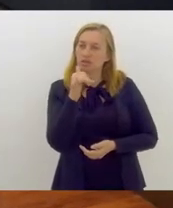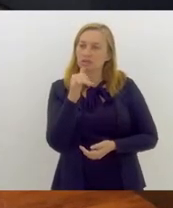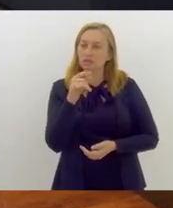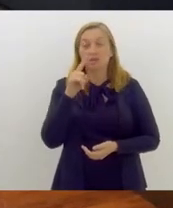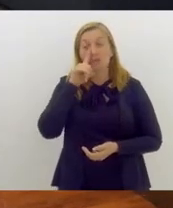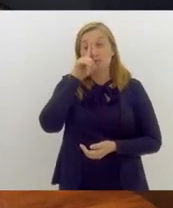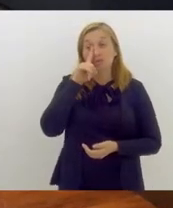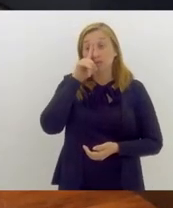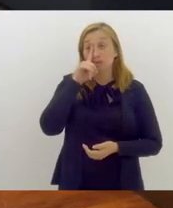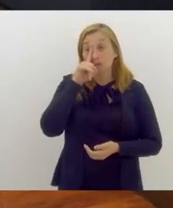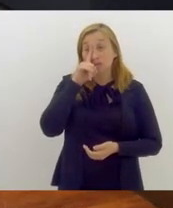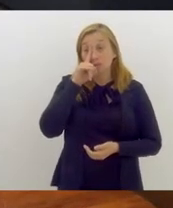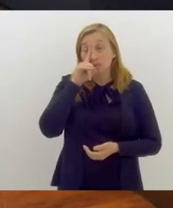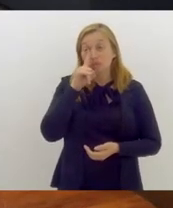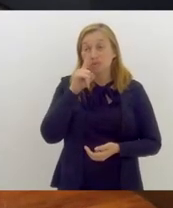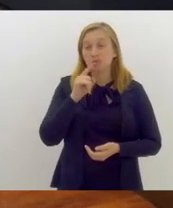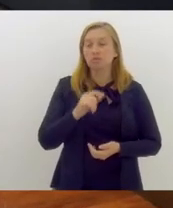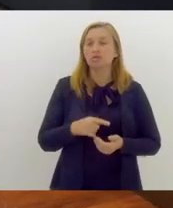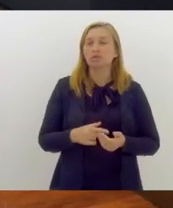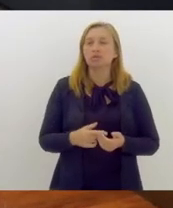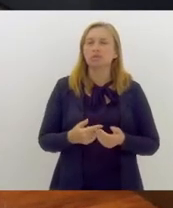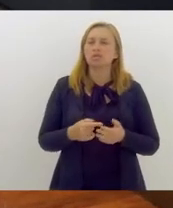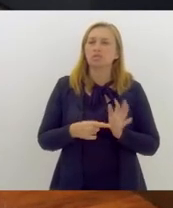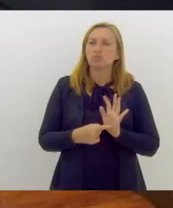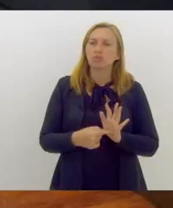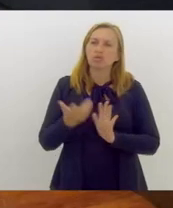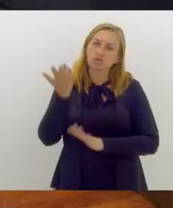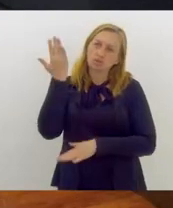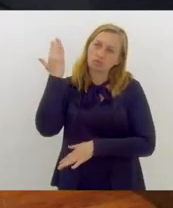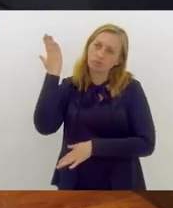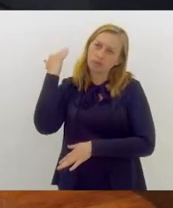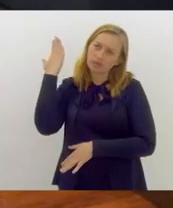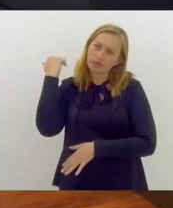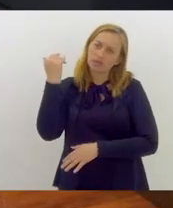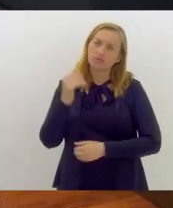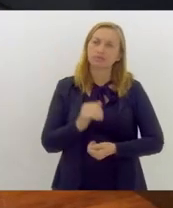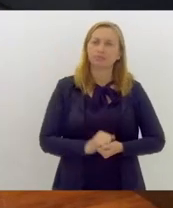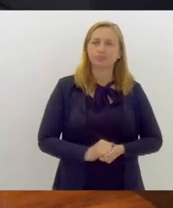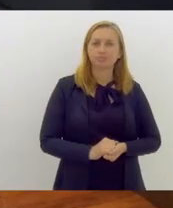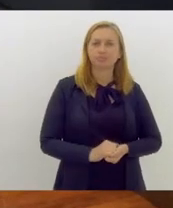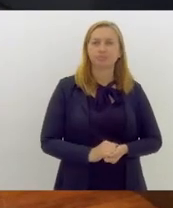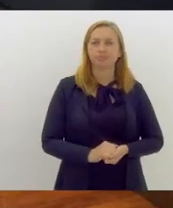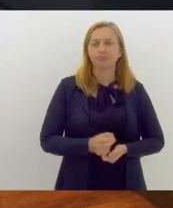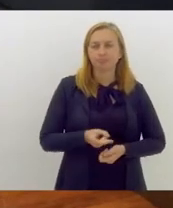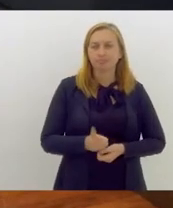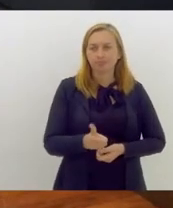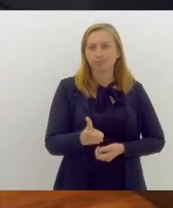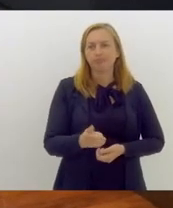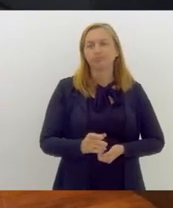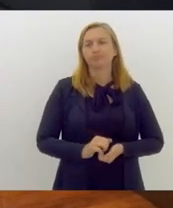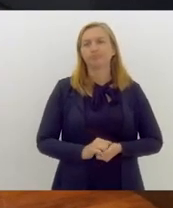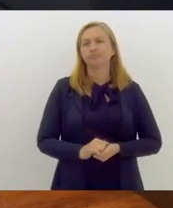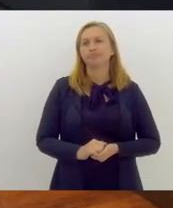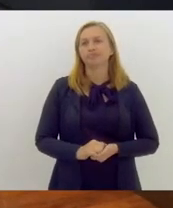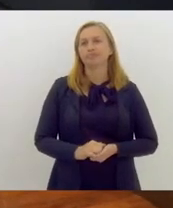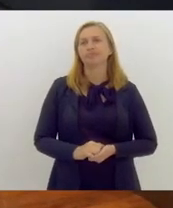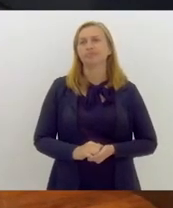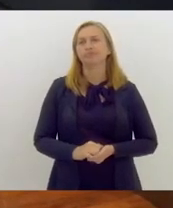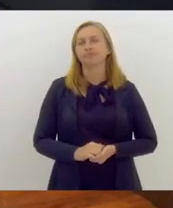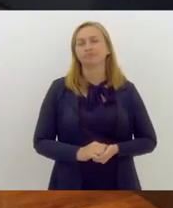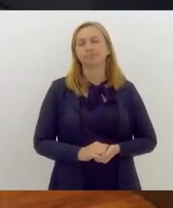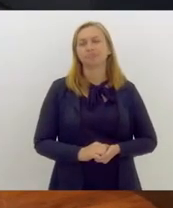que se alegou a época se eles ainda persistem para você